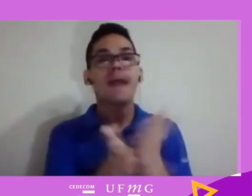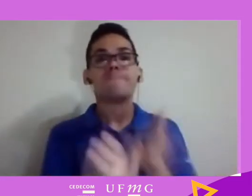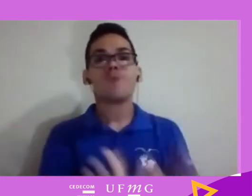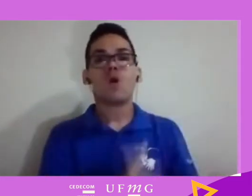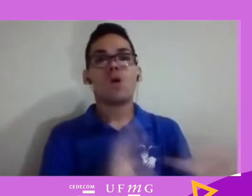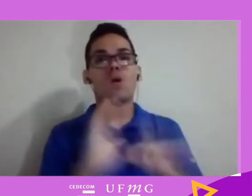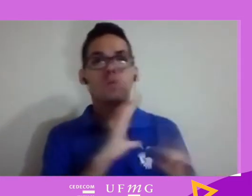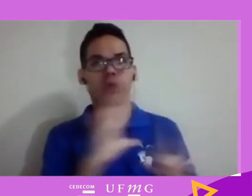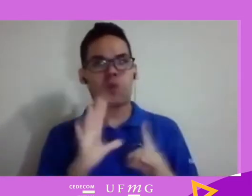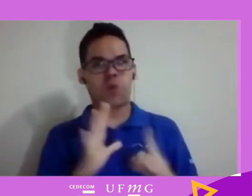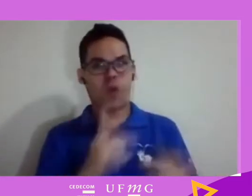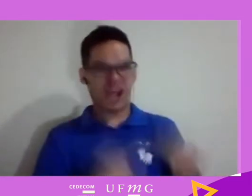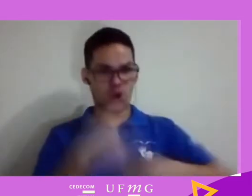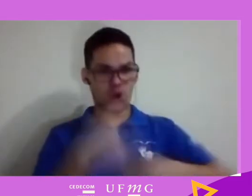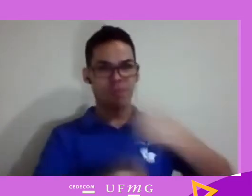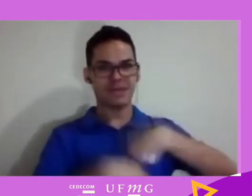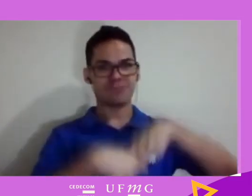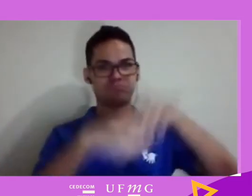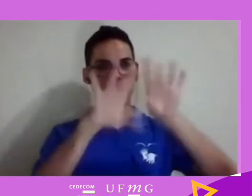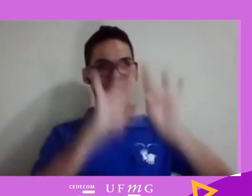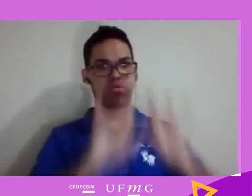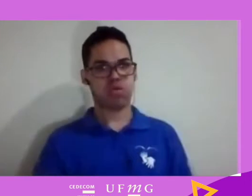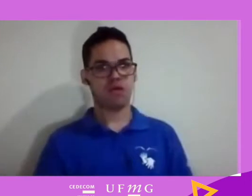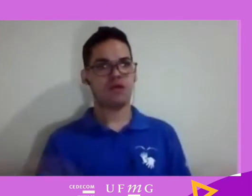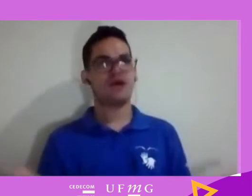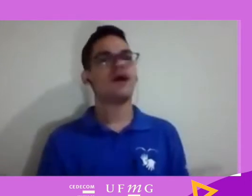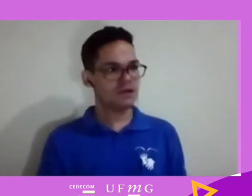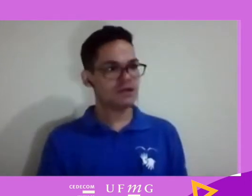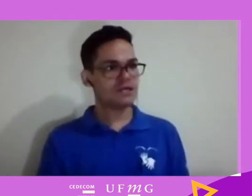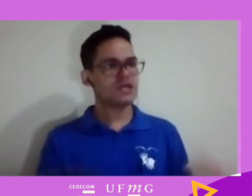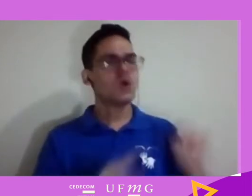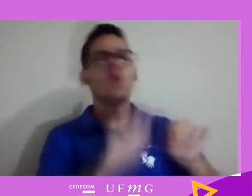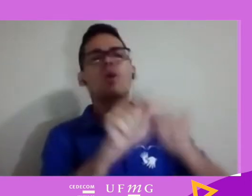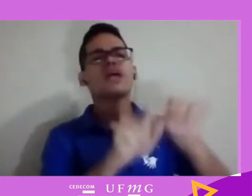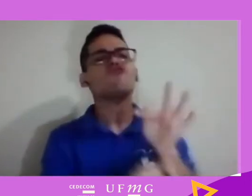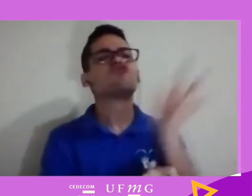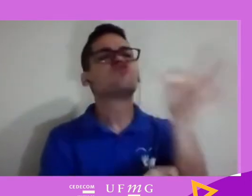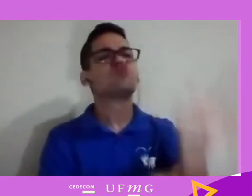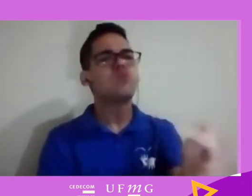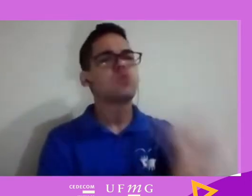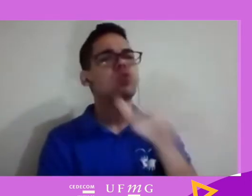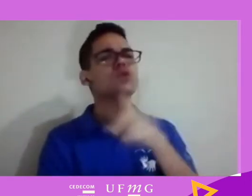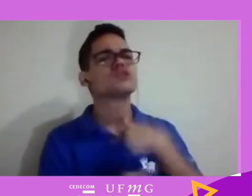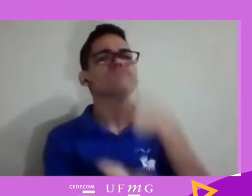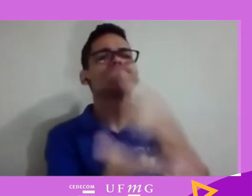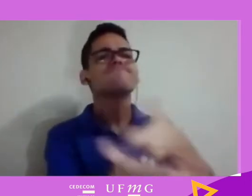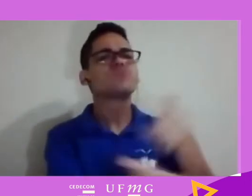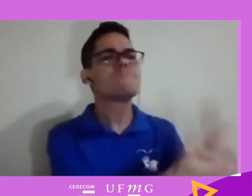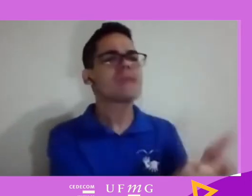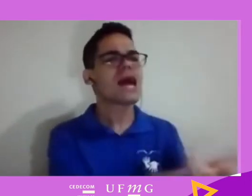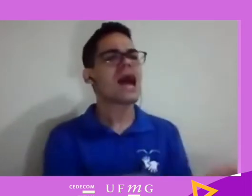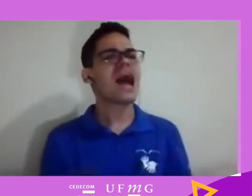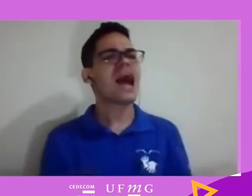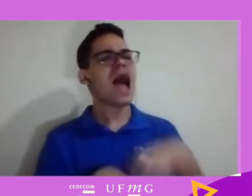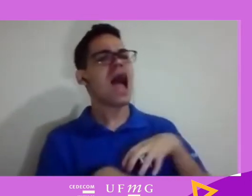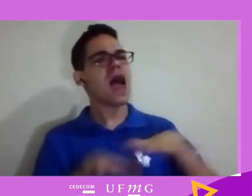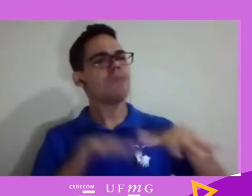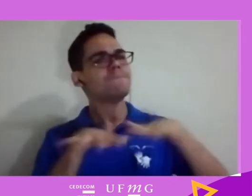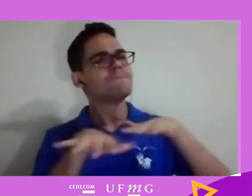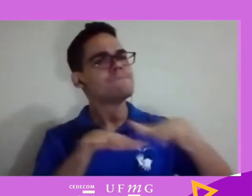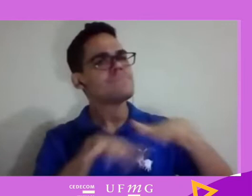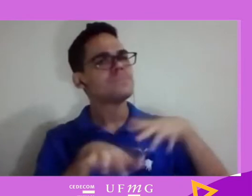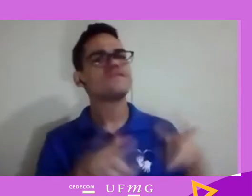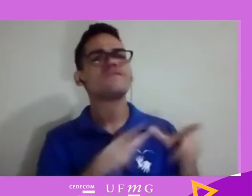gente tiver que sair da pandemia e a economia estiver destroçada. Né? Então, assim, o que a gente vai consumir? Né? A questão da